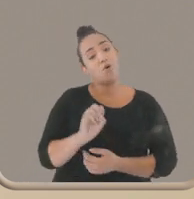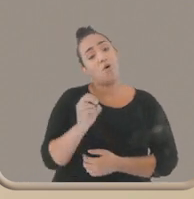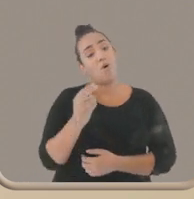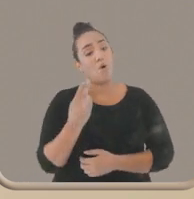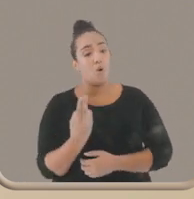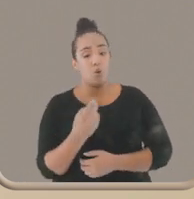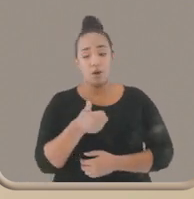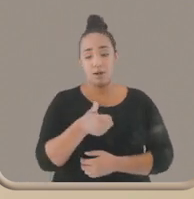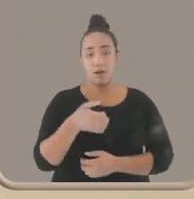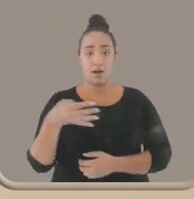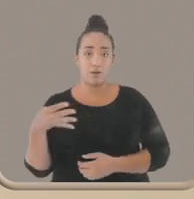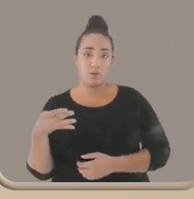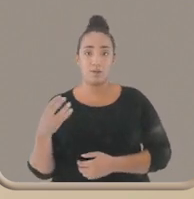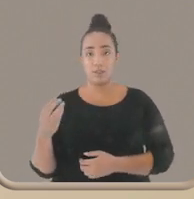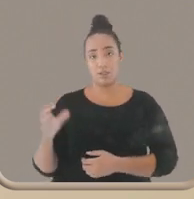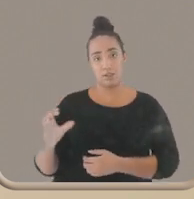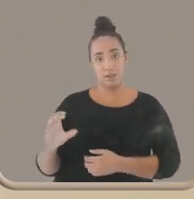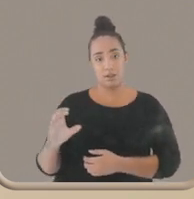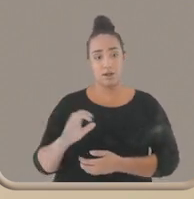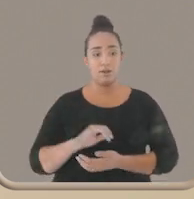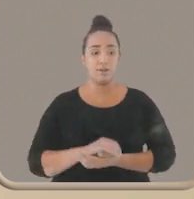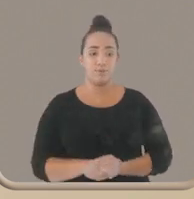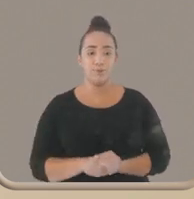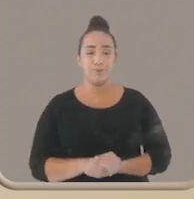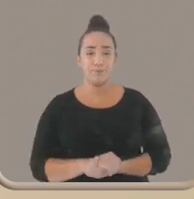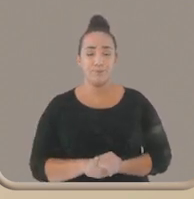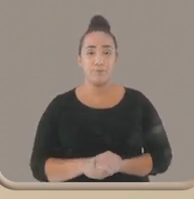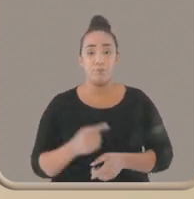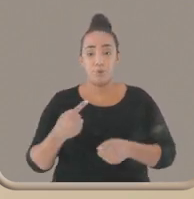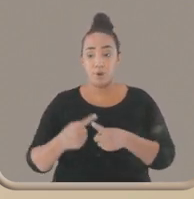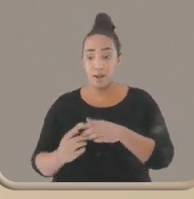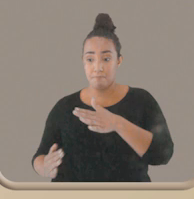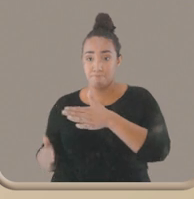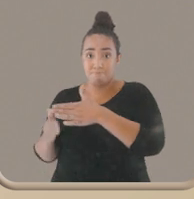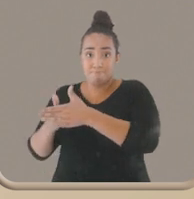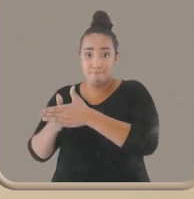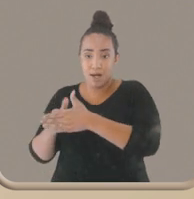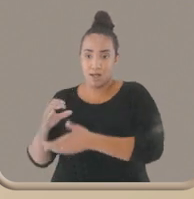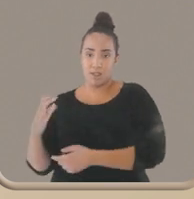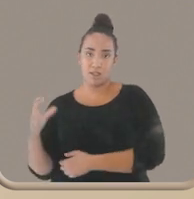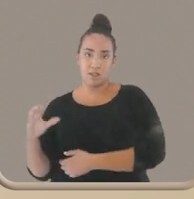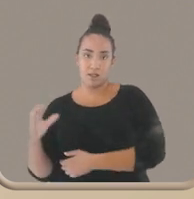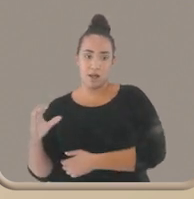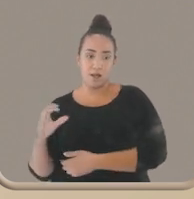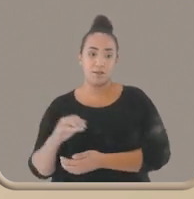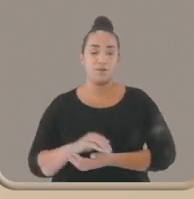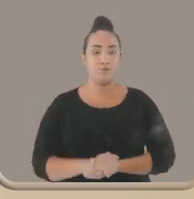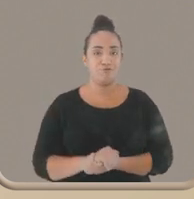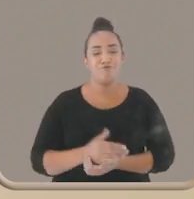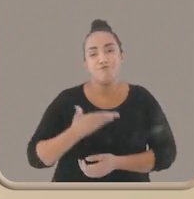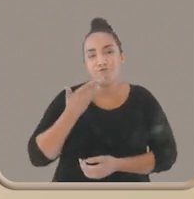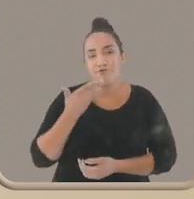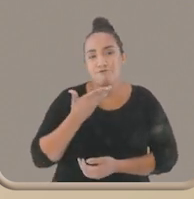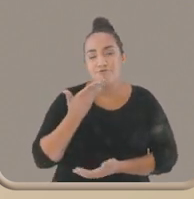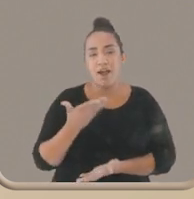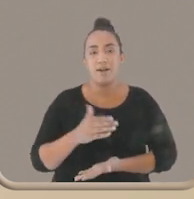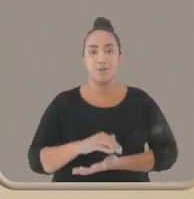ou 14 centésimos, porque ele parou na casa do centésimo. Mais fácil,